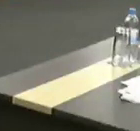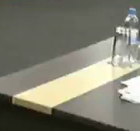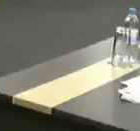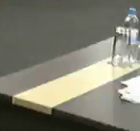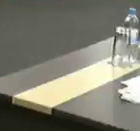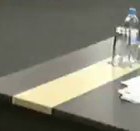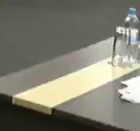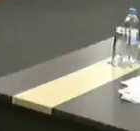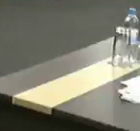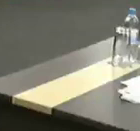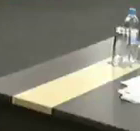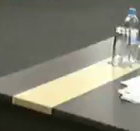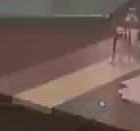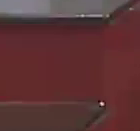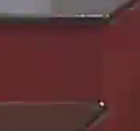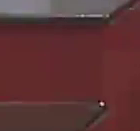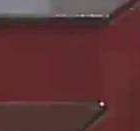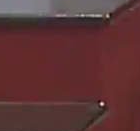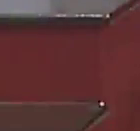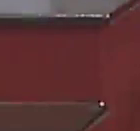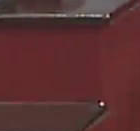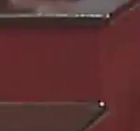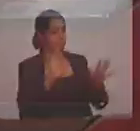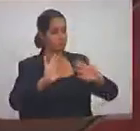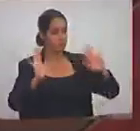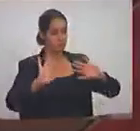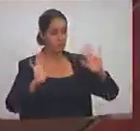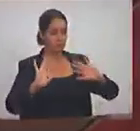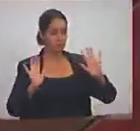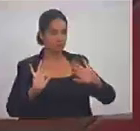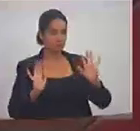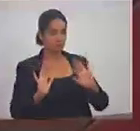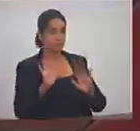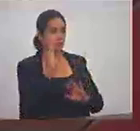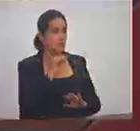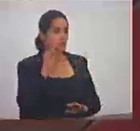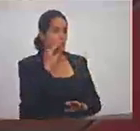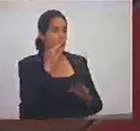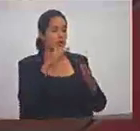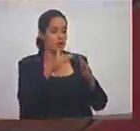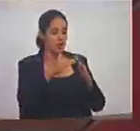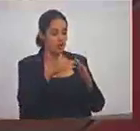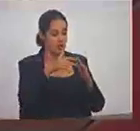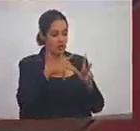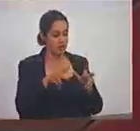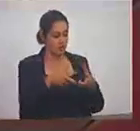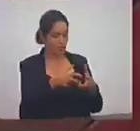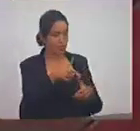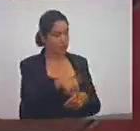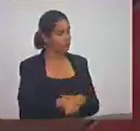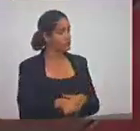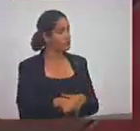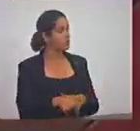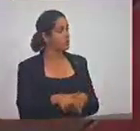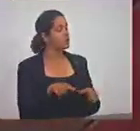Cumprimento, senhor presidente, em nome dos outros vereadores. Faço meus cumprimentos, funcionários desta casa, a imprensa falada escrita, TV